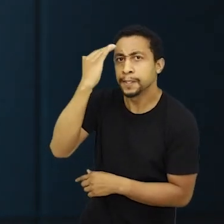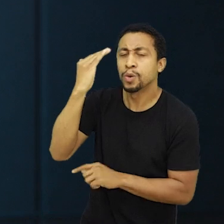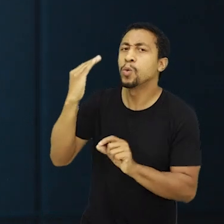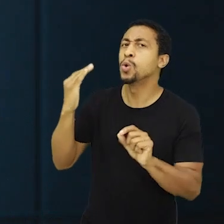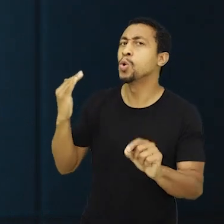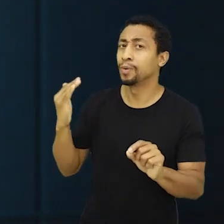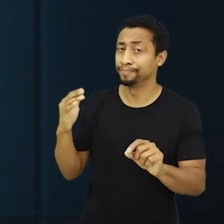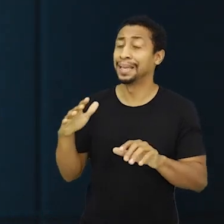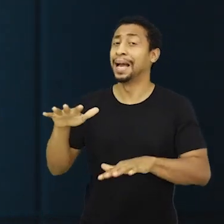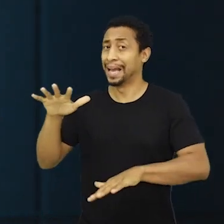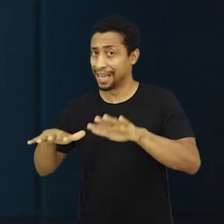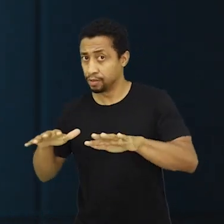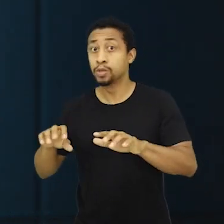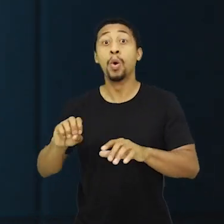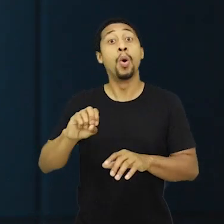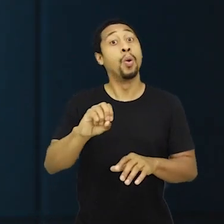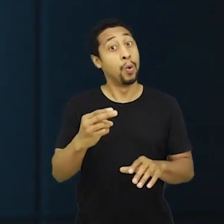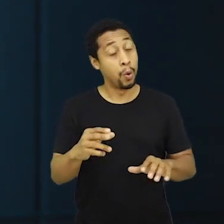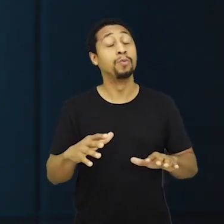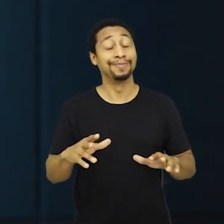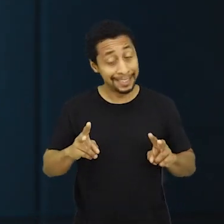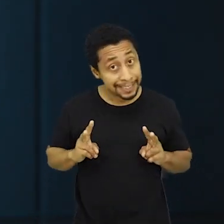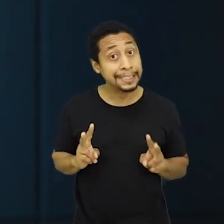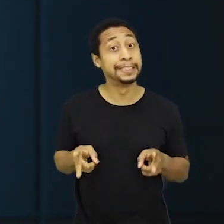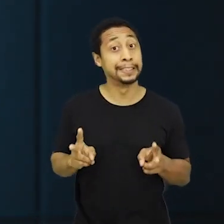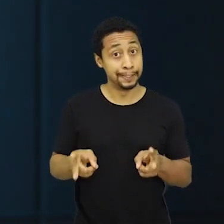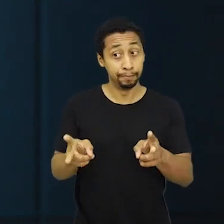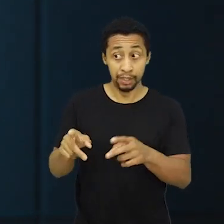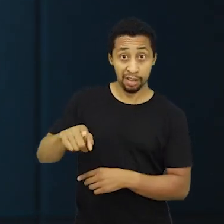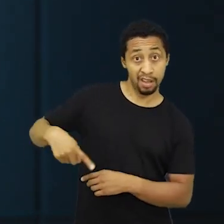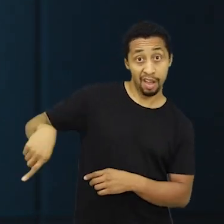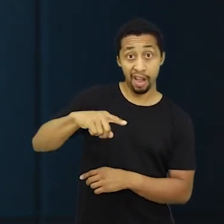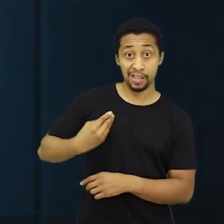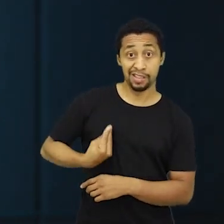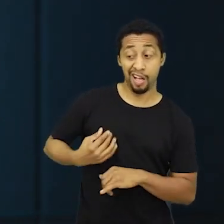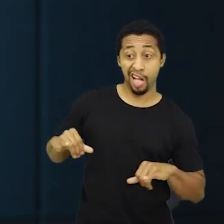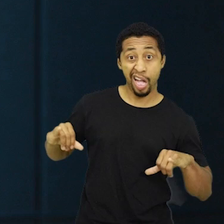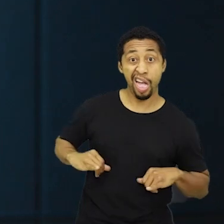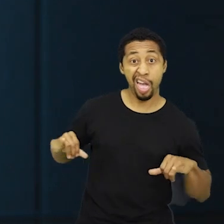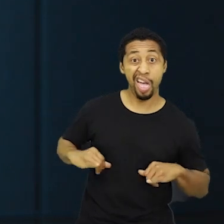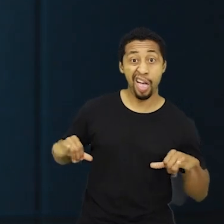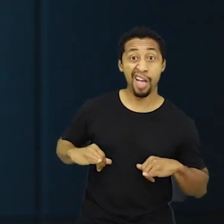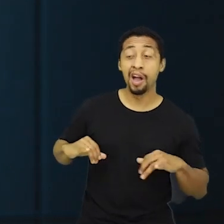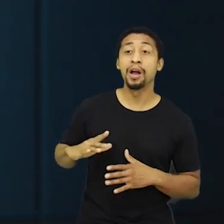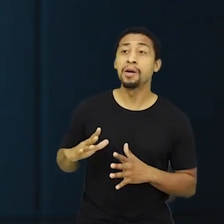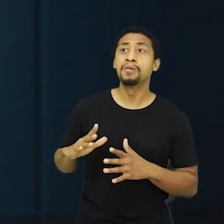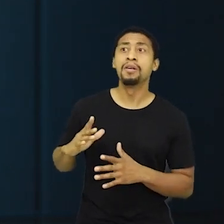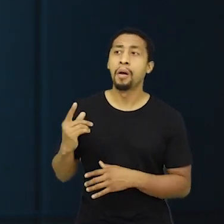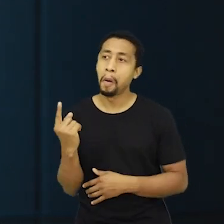maioria das vezes, o sofrimento que elas vivem não é uma produção individual, né, e que a